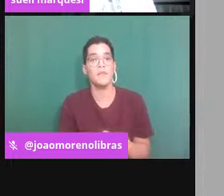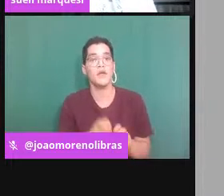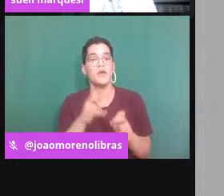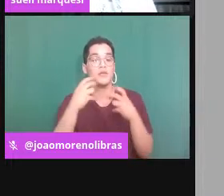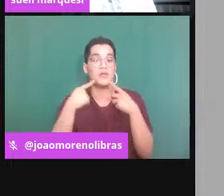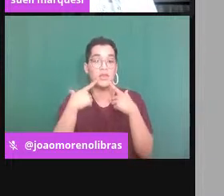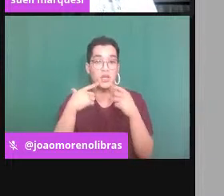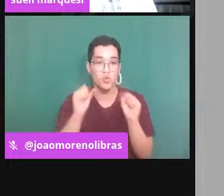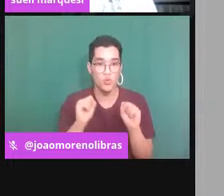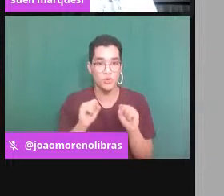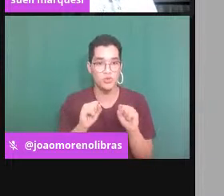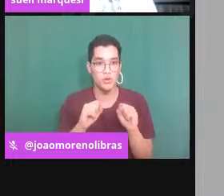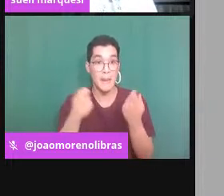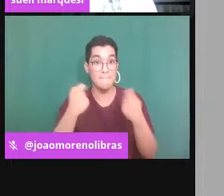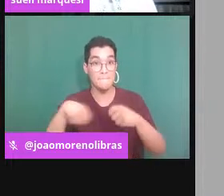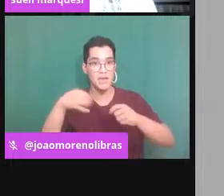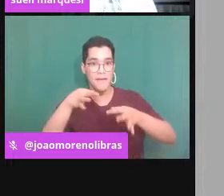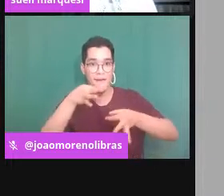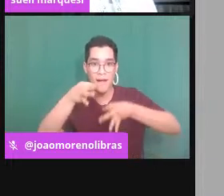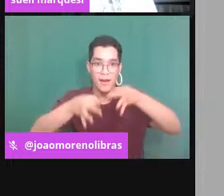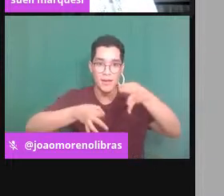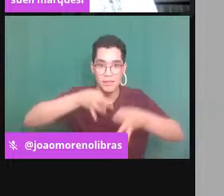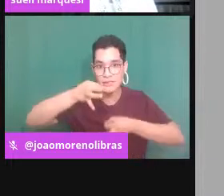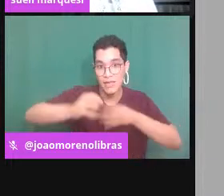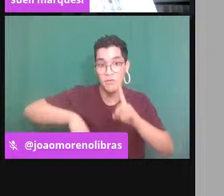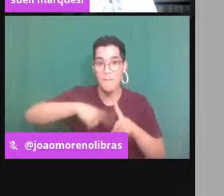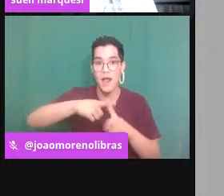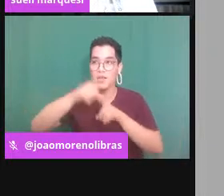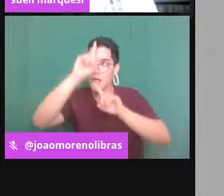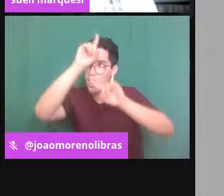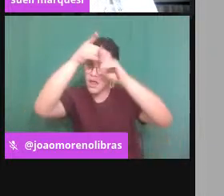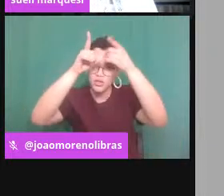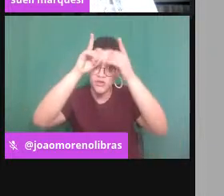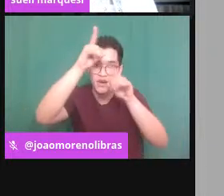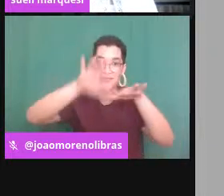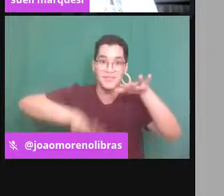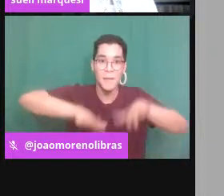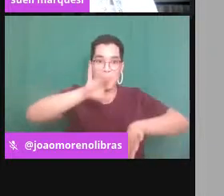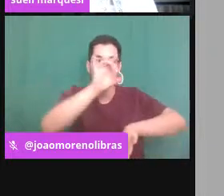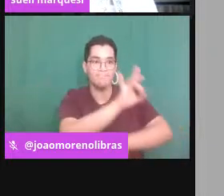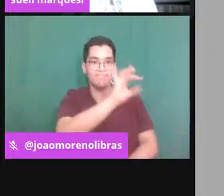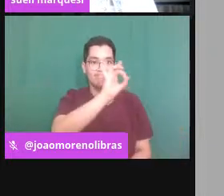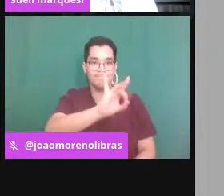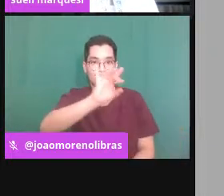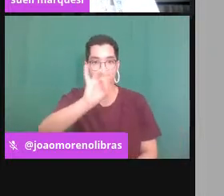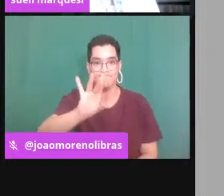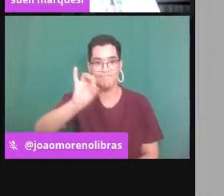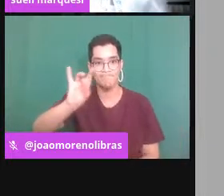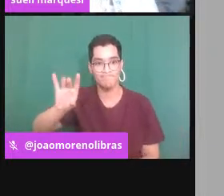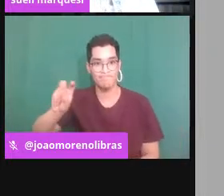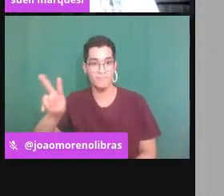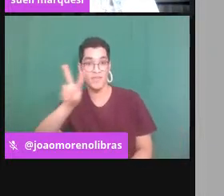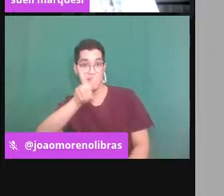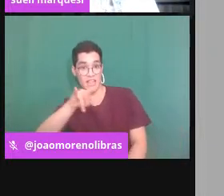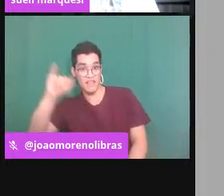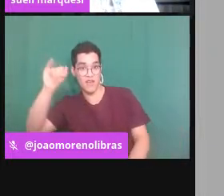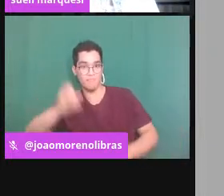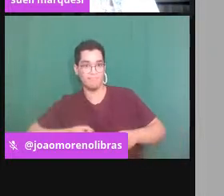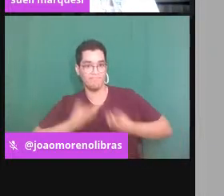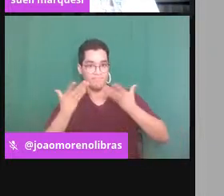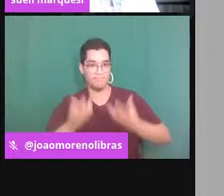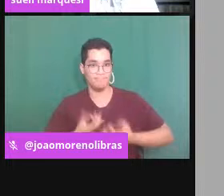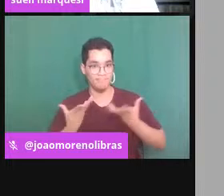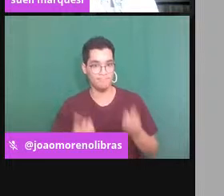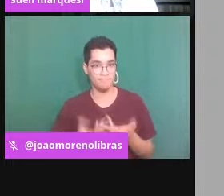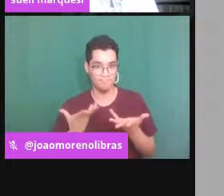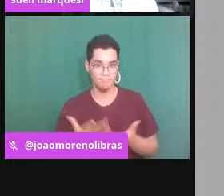criticidade e criatividade do falante-escritor, que se orienta pela função comunicativa do texto. As conjugações de